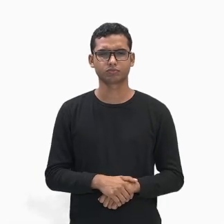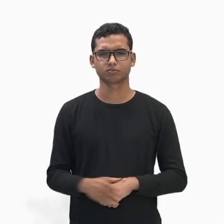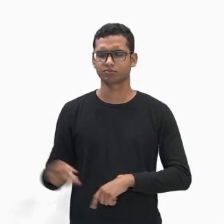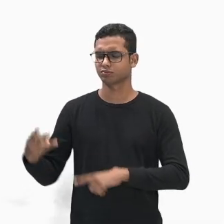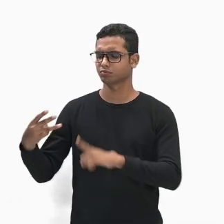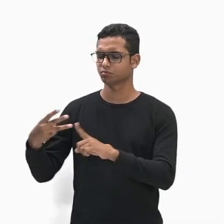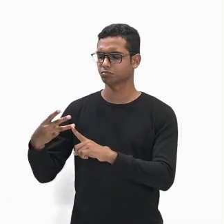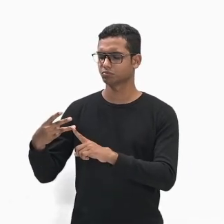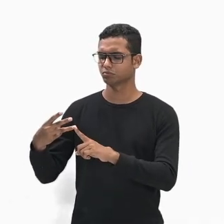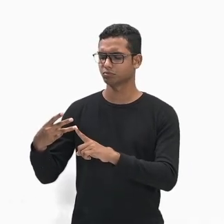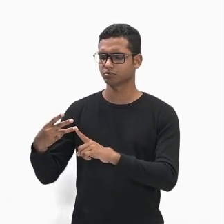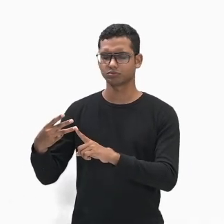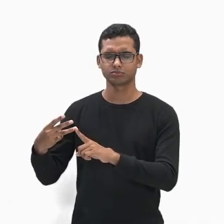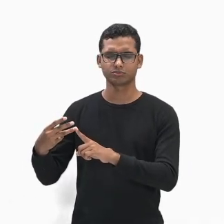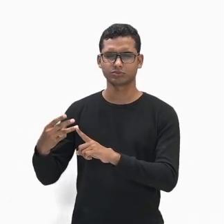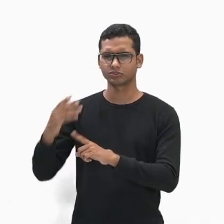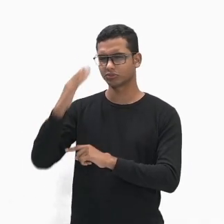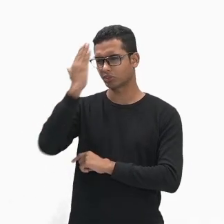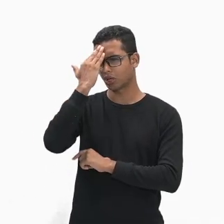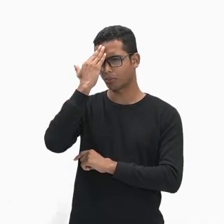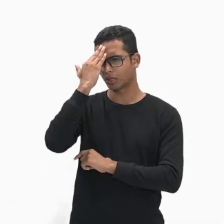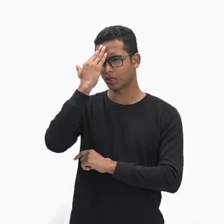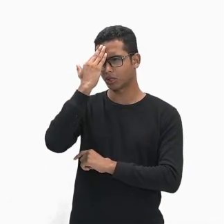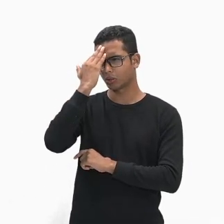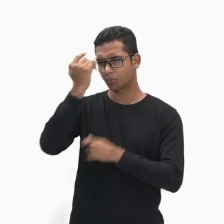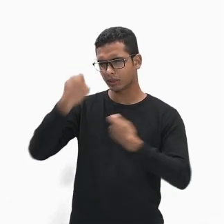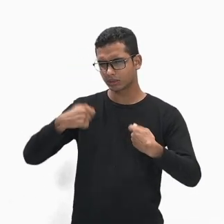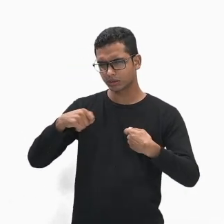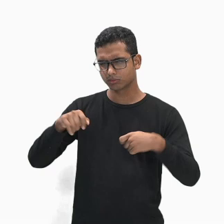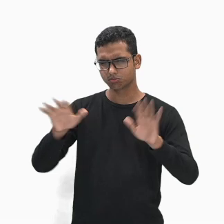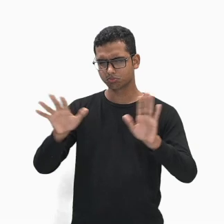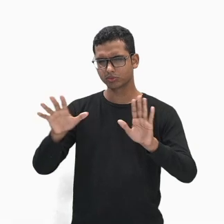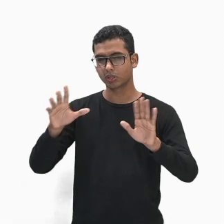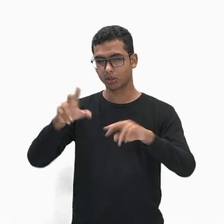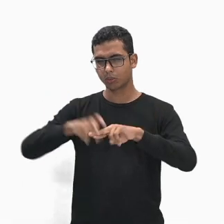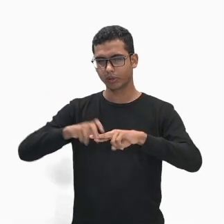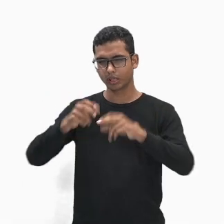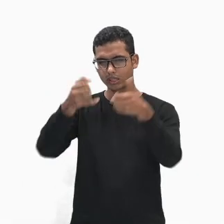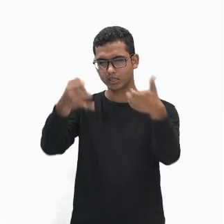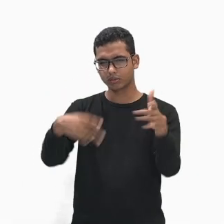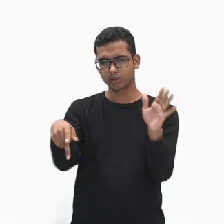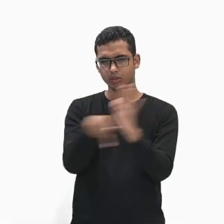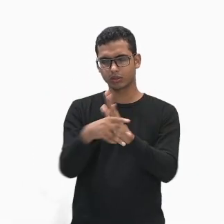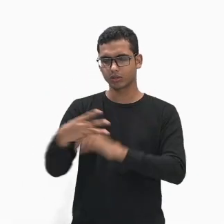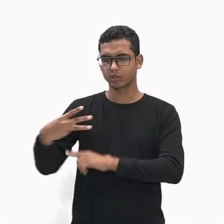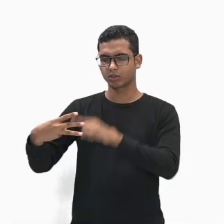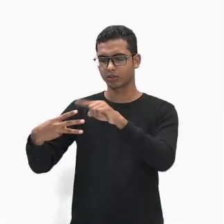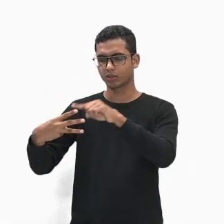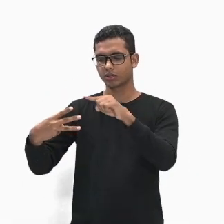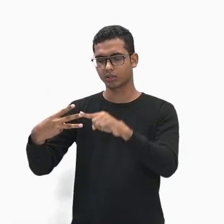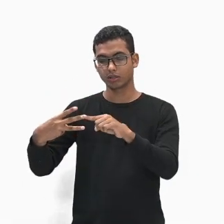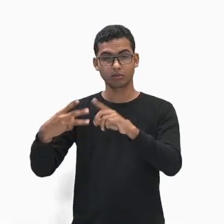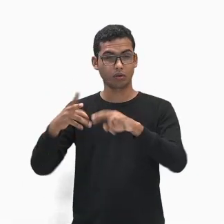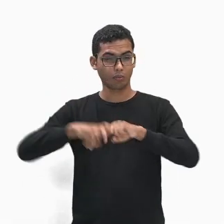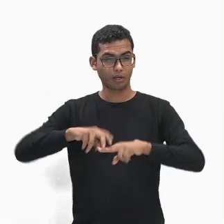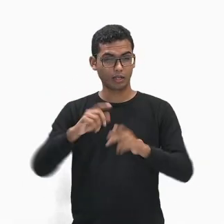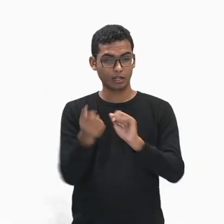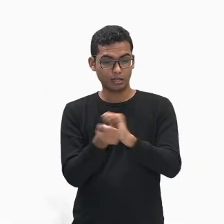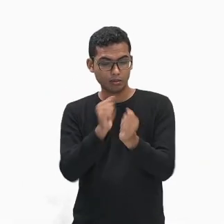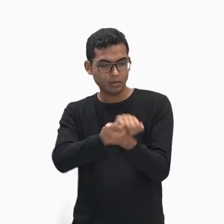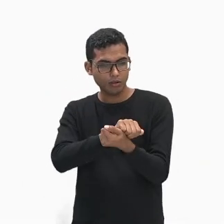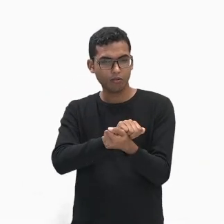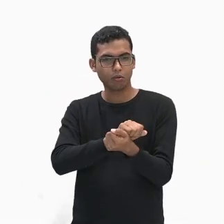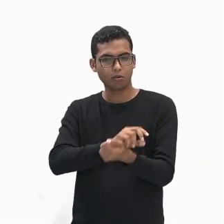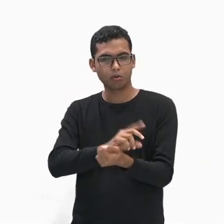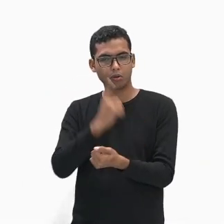tem diferença, porque os semicondutores já está dizendo, uma hora ele é condutor, uma hora ele é isolante. Logo, eu